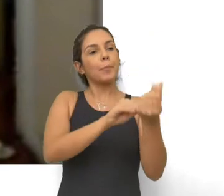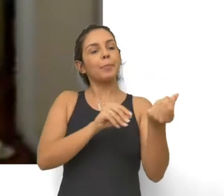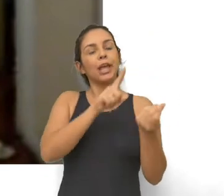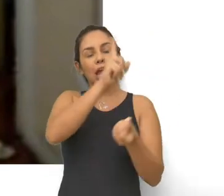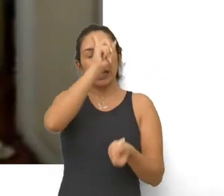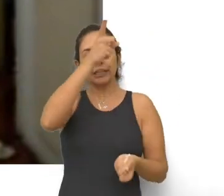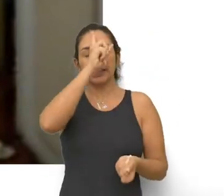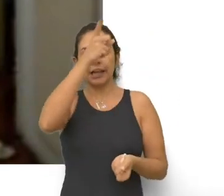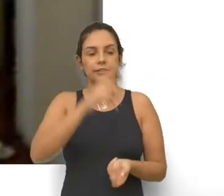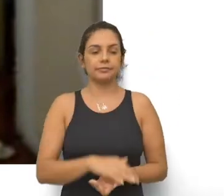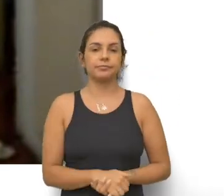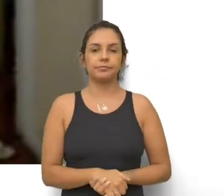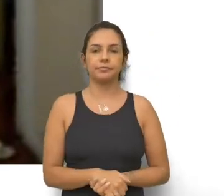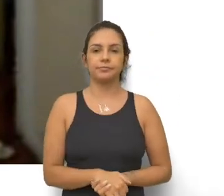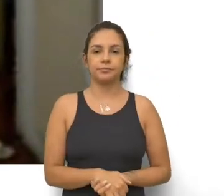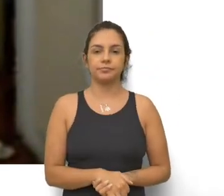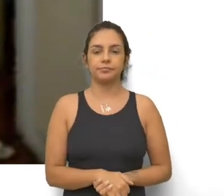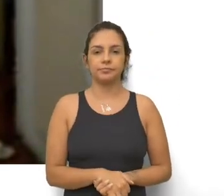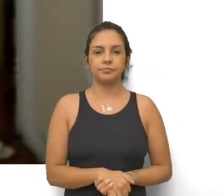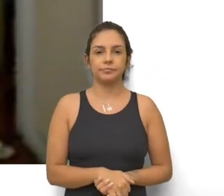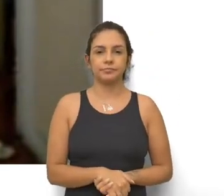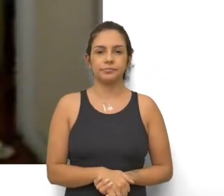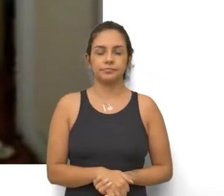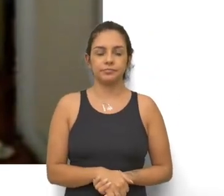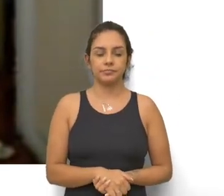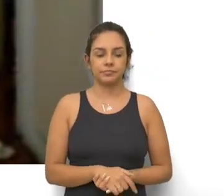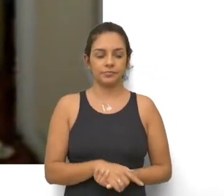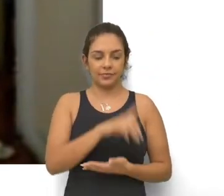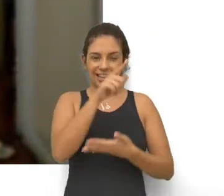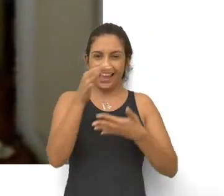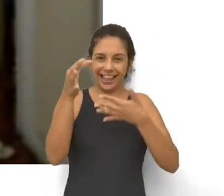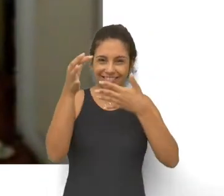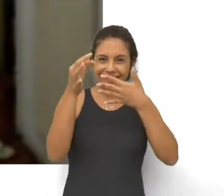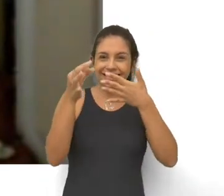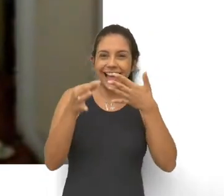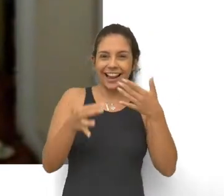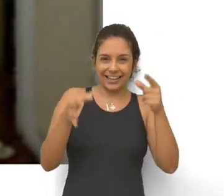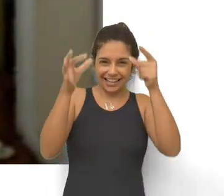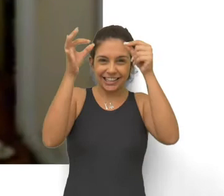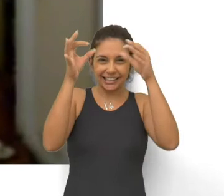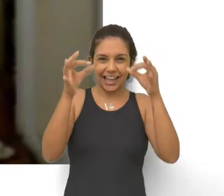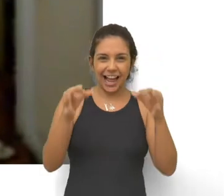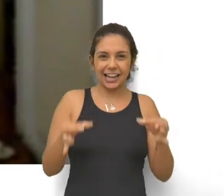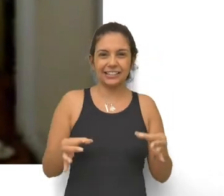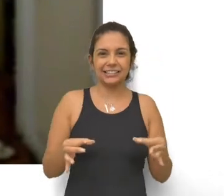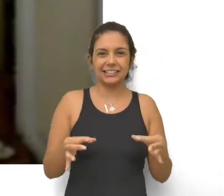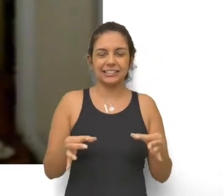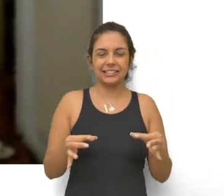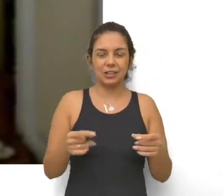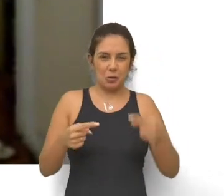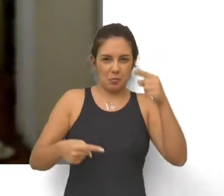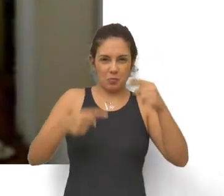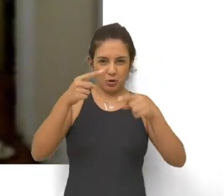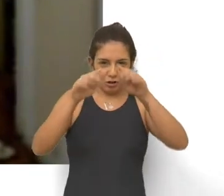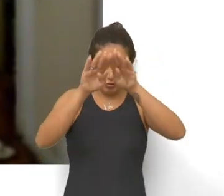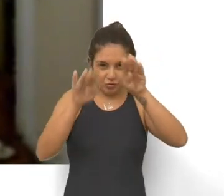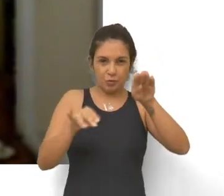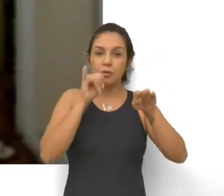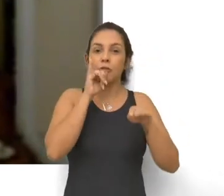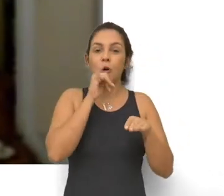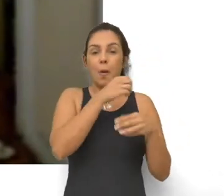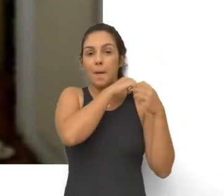E aí, esses detalhes, quer dizer, que não foram detalhes, essas políticas de redução da desigualdade, como o Bolsa